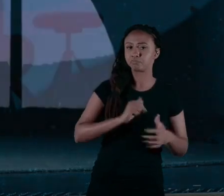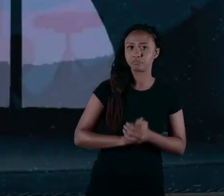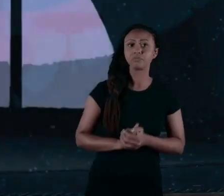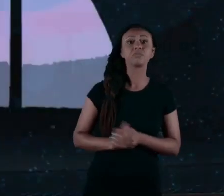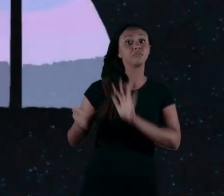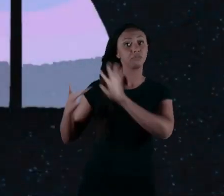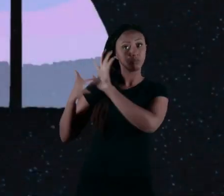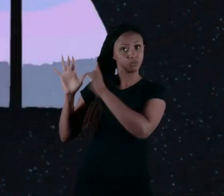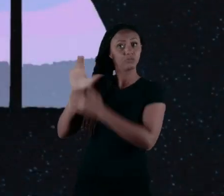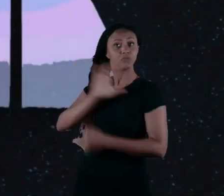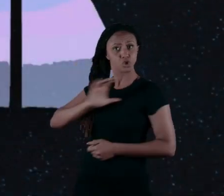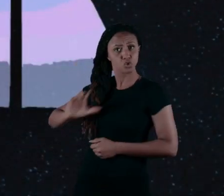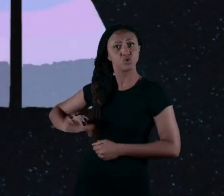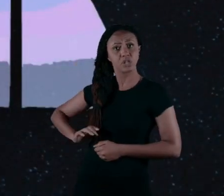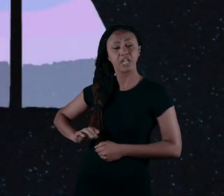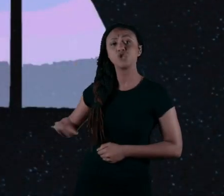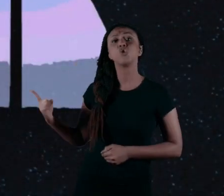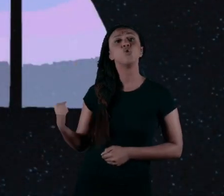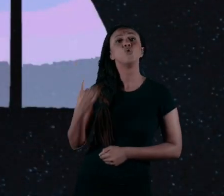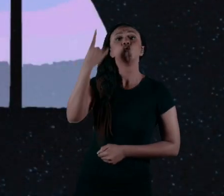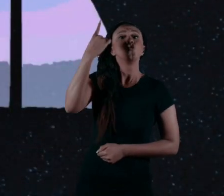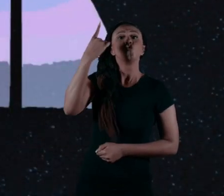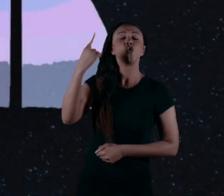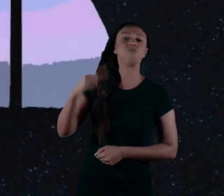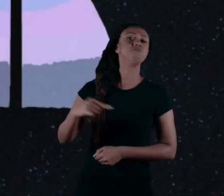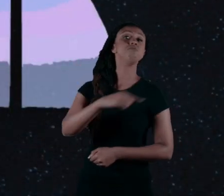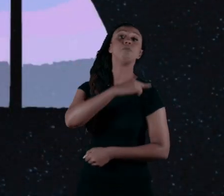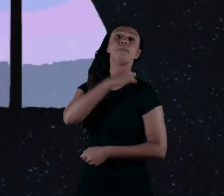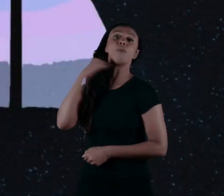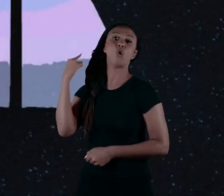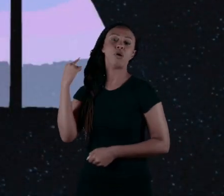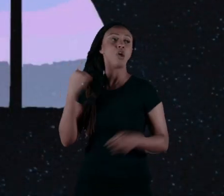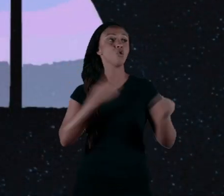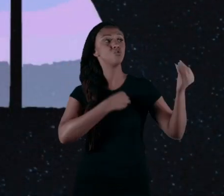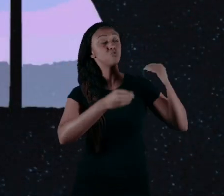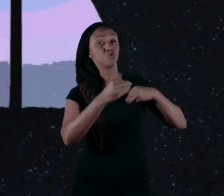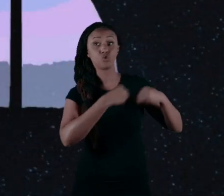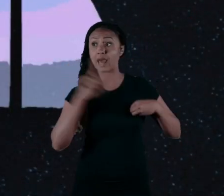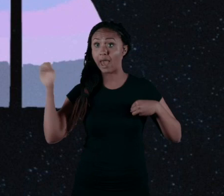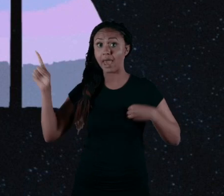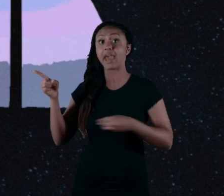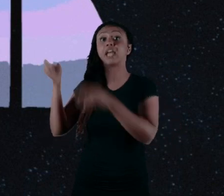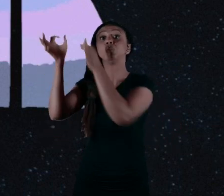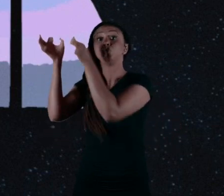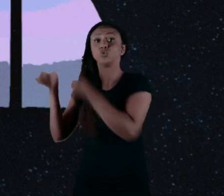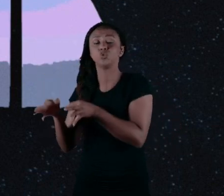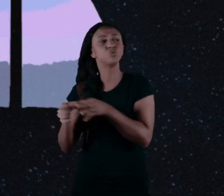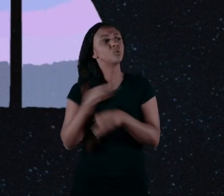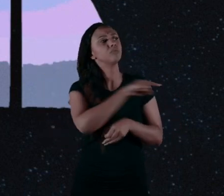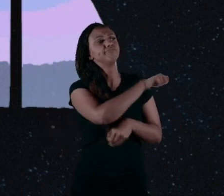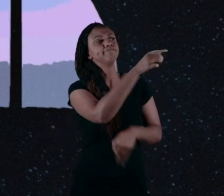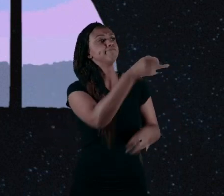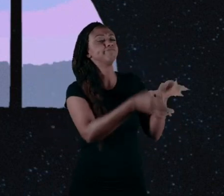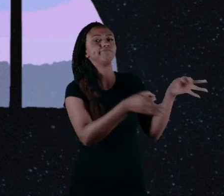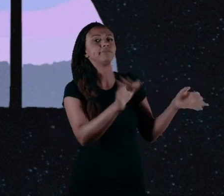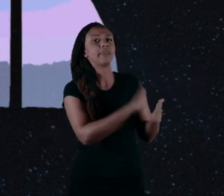Cristo morreu uma única vez pelos pecados, o justo pelos injustos. Vamos ler